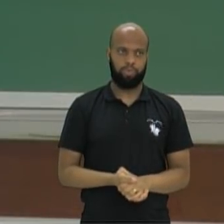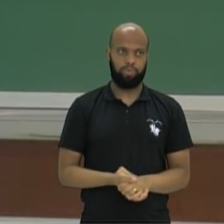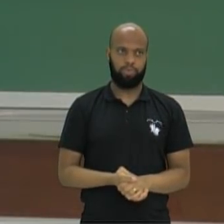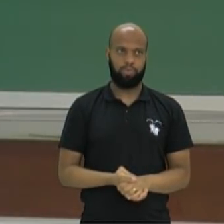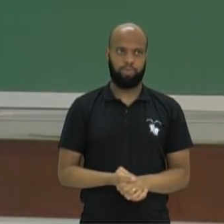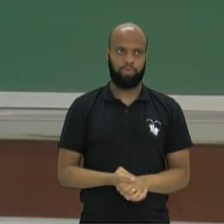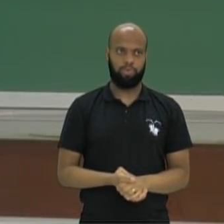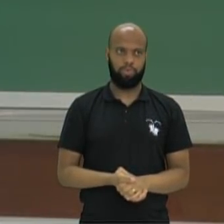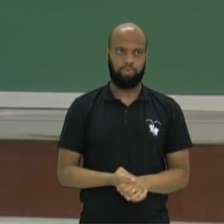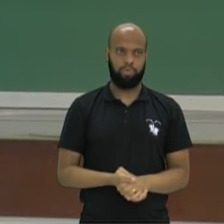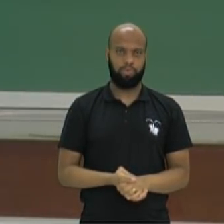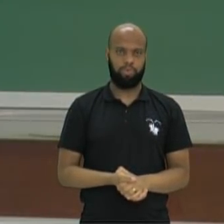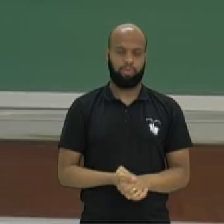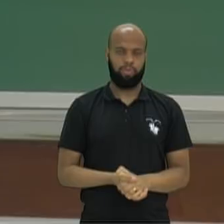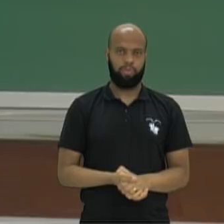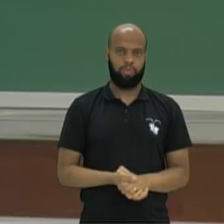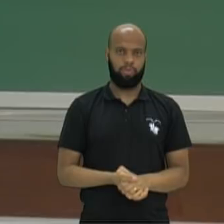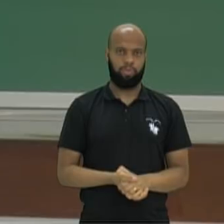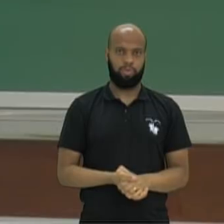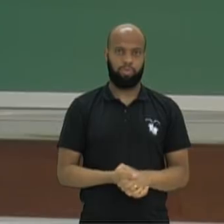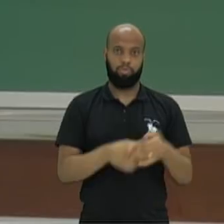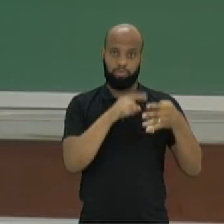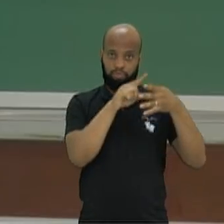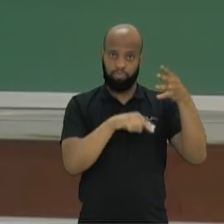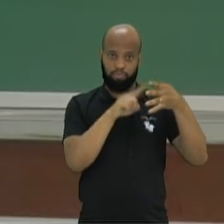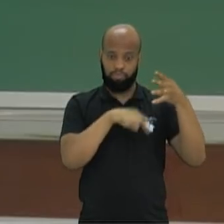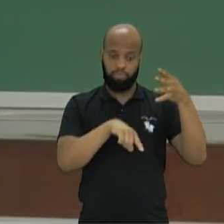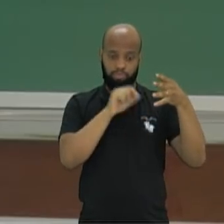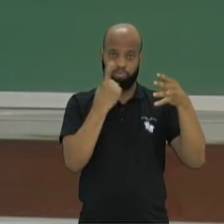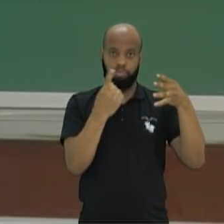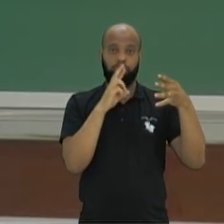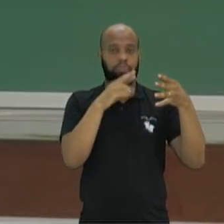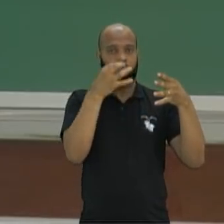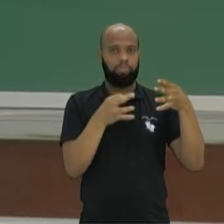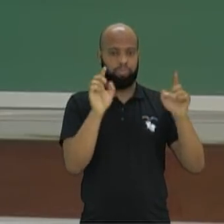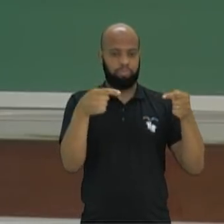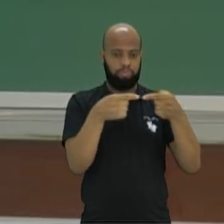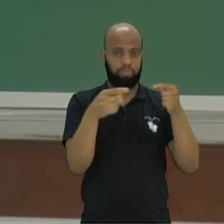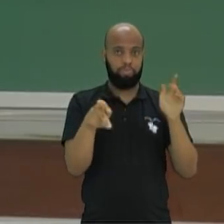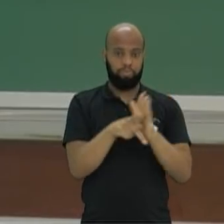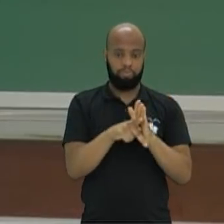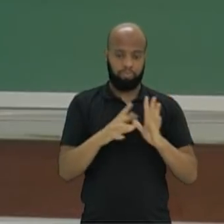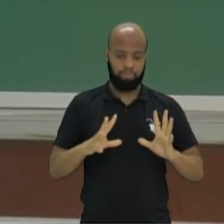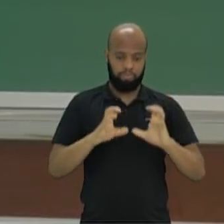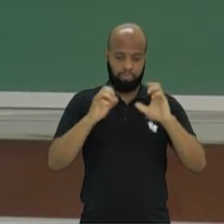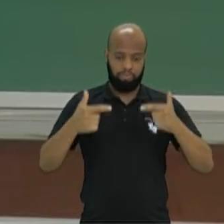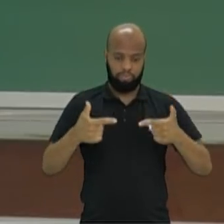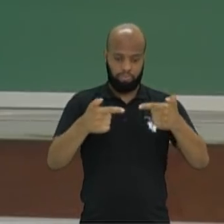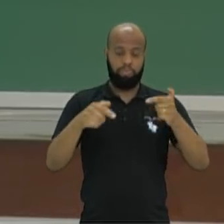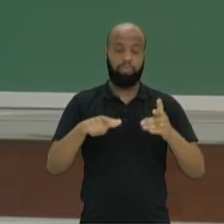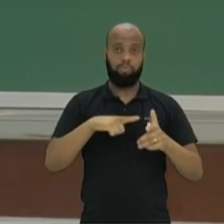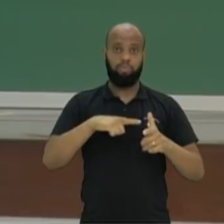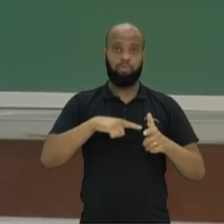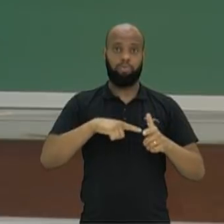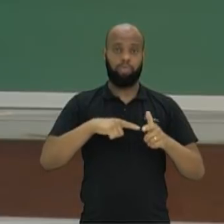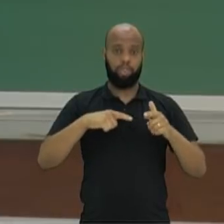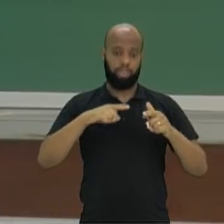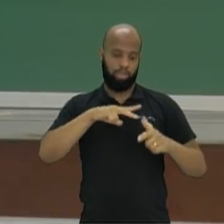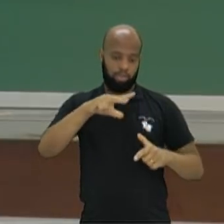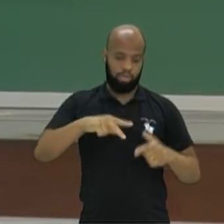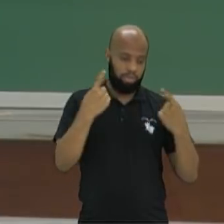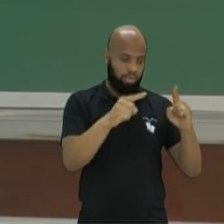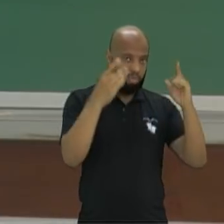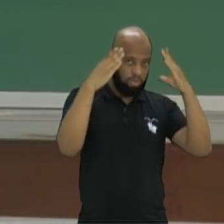câmera aí. Letra B, é a Batalha dos Farrapos. Não, é a Batalha dos Guararapes. Não, é